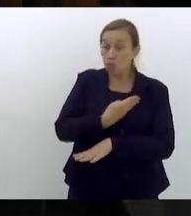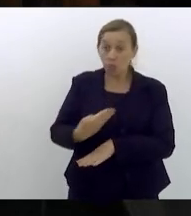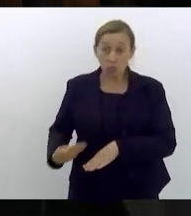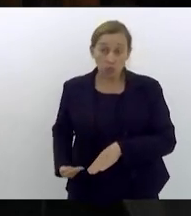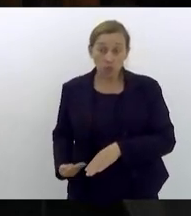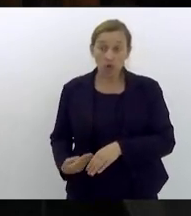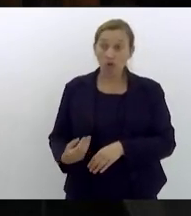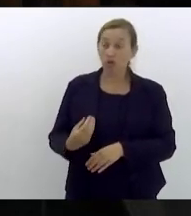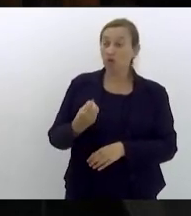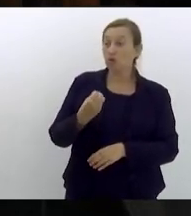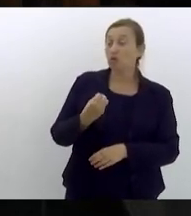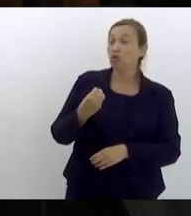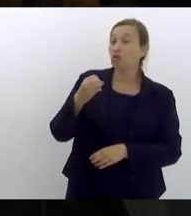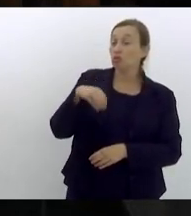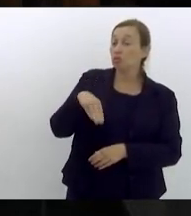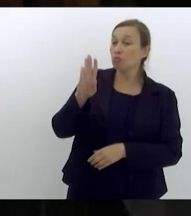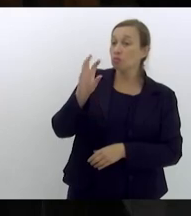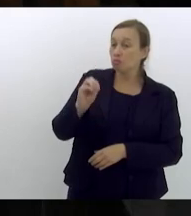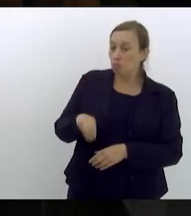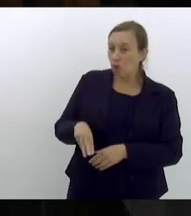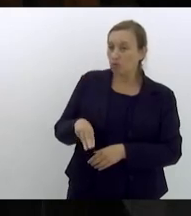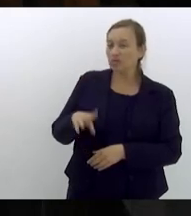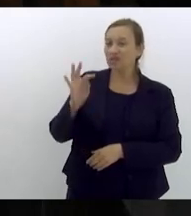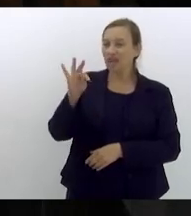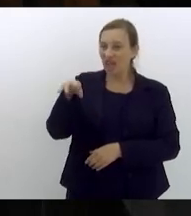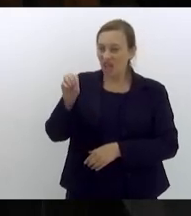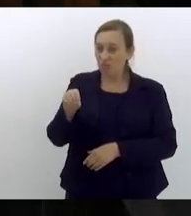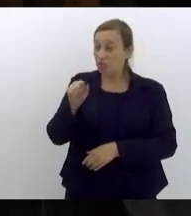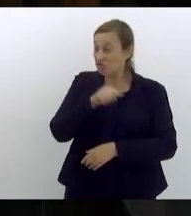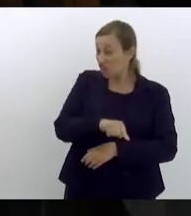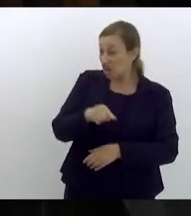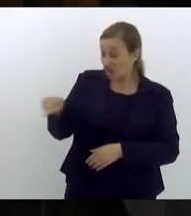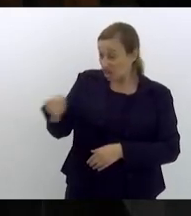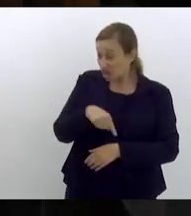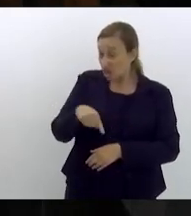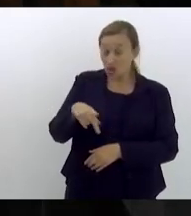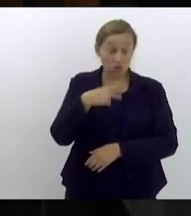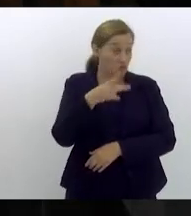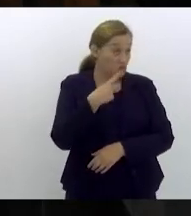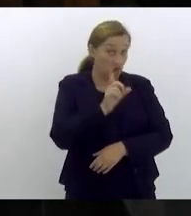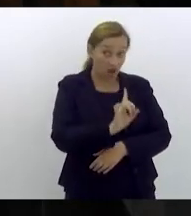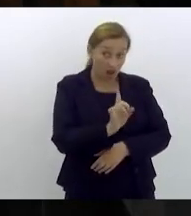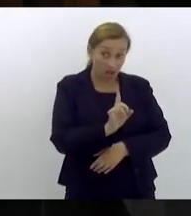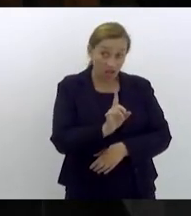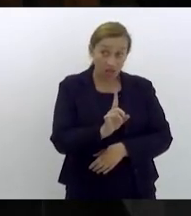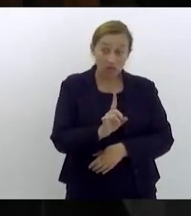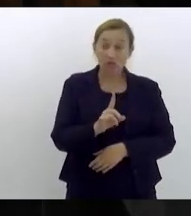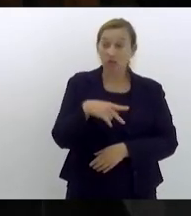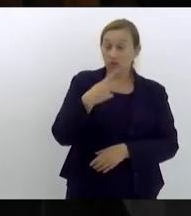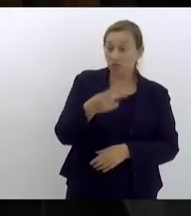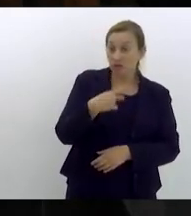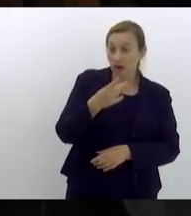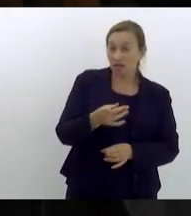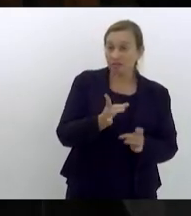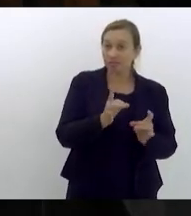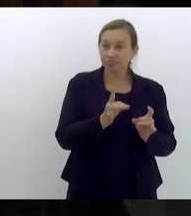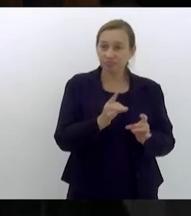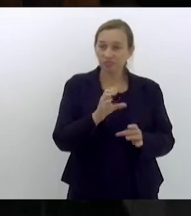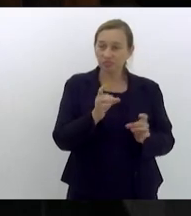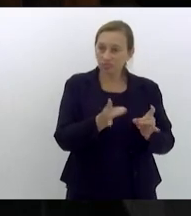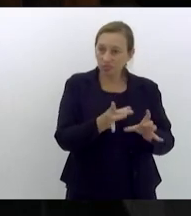tempo vossa excelência Deputado vem aqui e não fala quando fala dos Comerciários que foram e